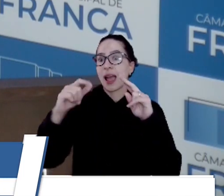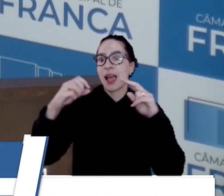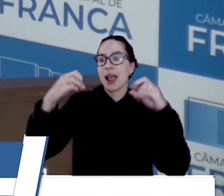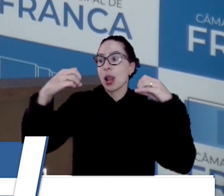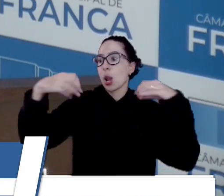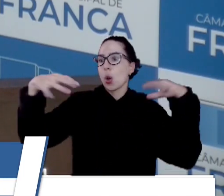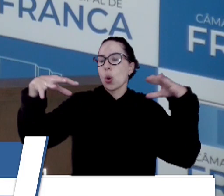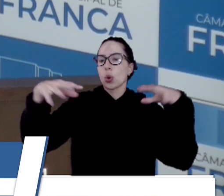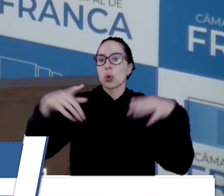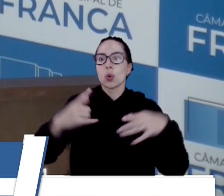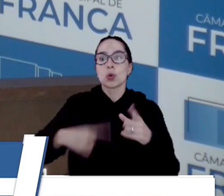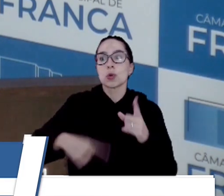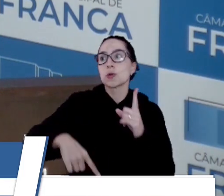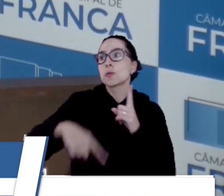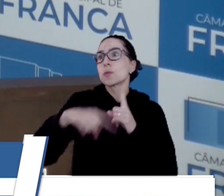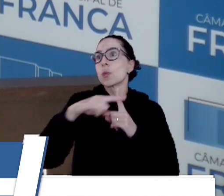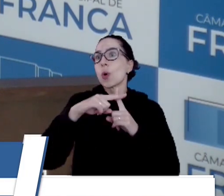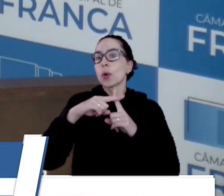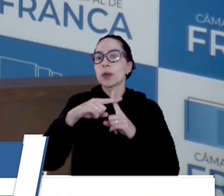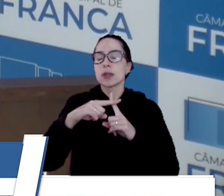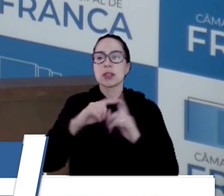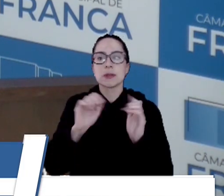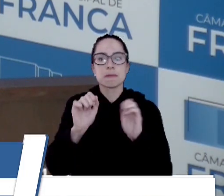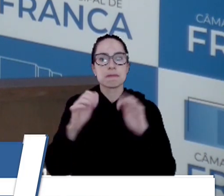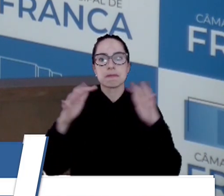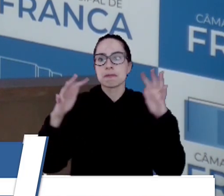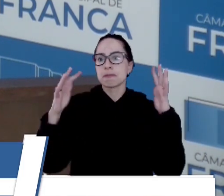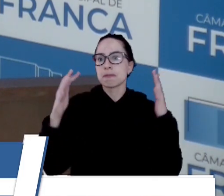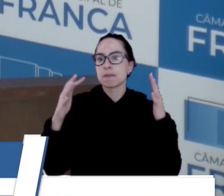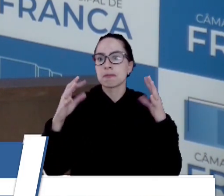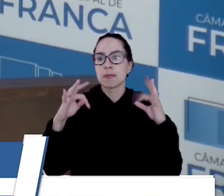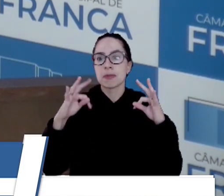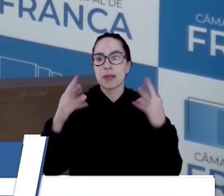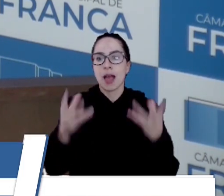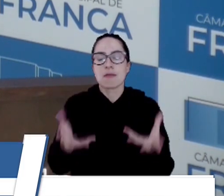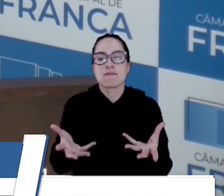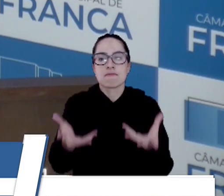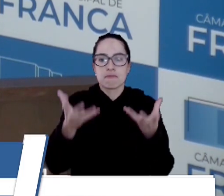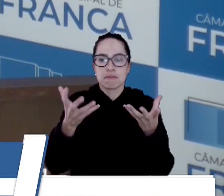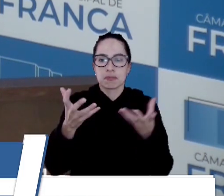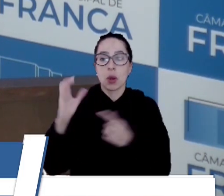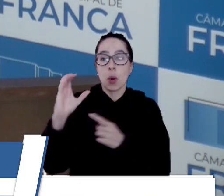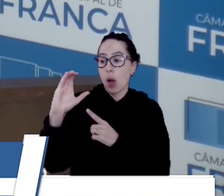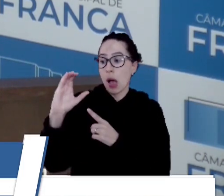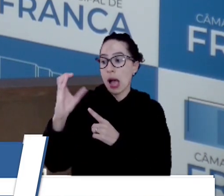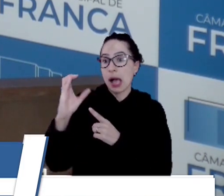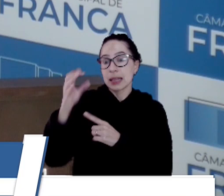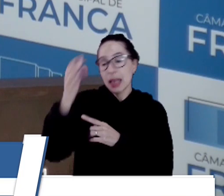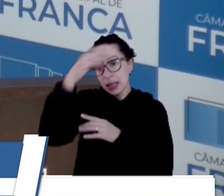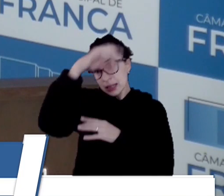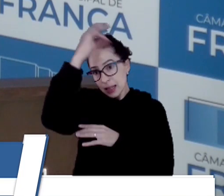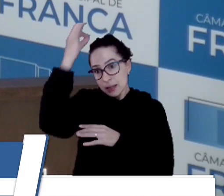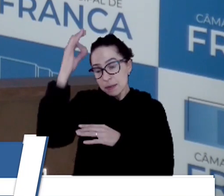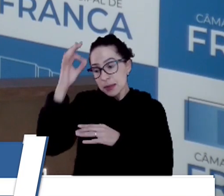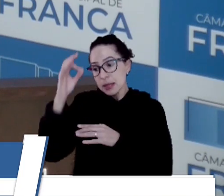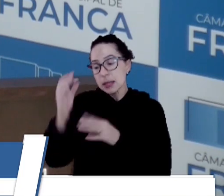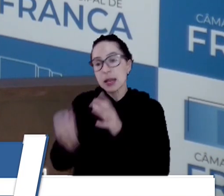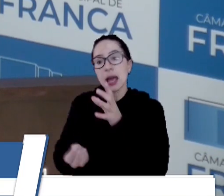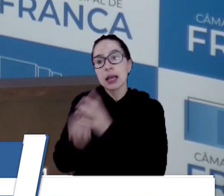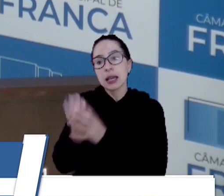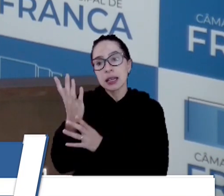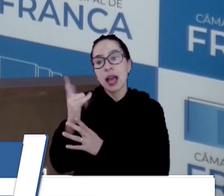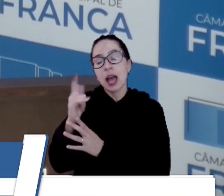estímulo ao niilismo estavam no seu auge. A ciência espírita surge como resposta à crença